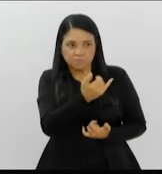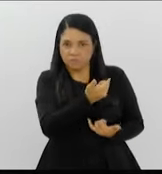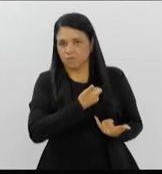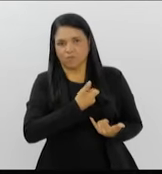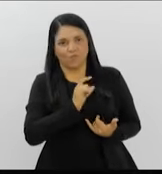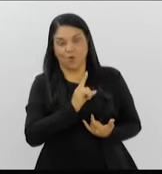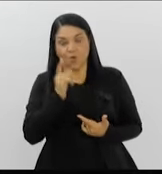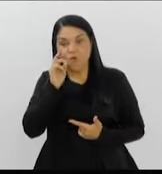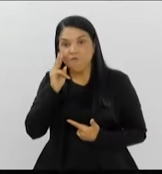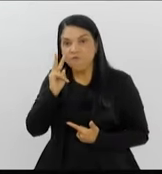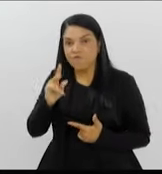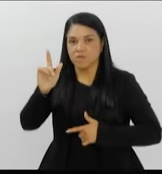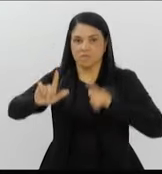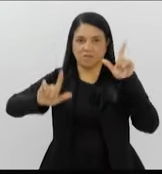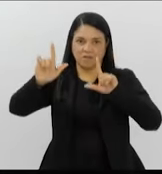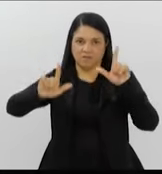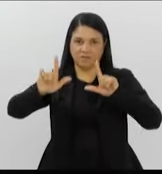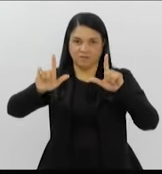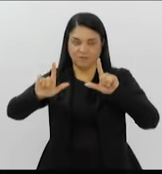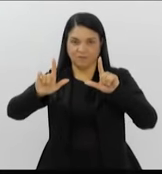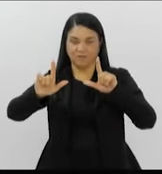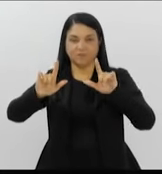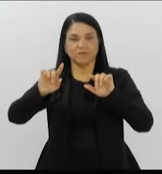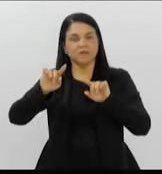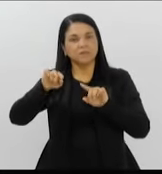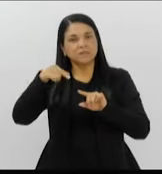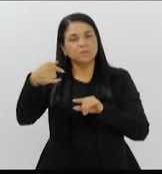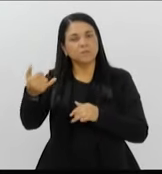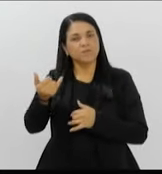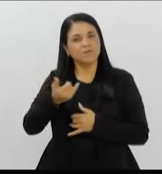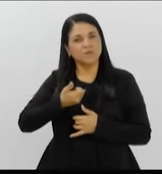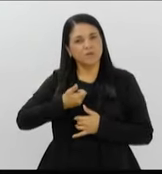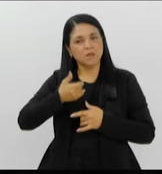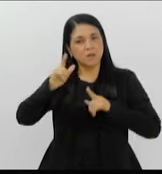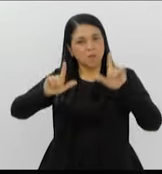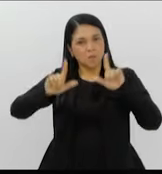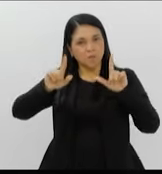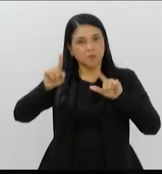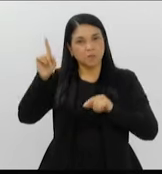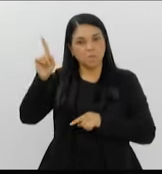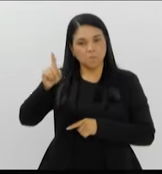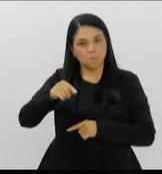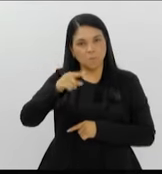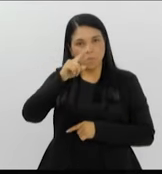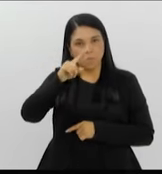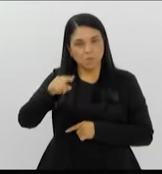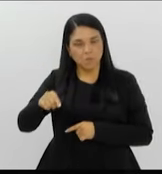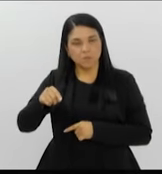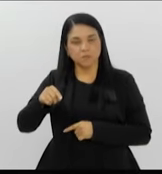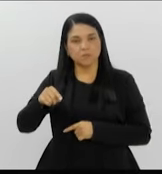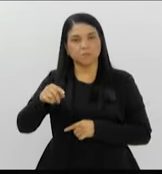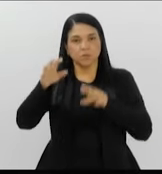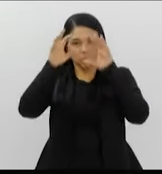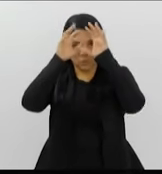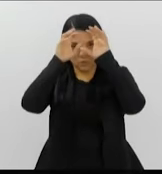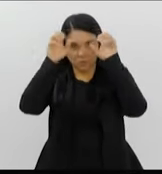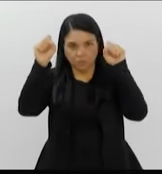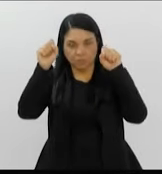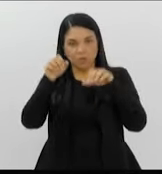soube que essa propaganda está impugnada pelo Tribunal